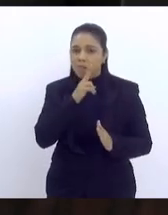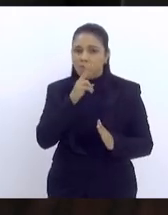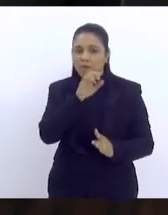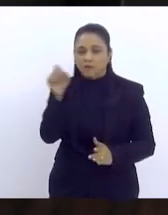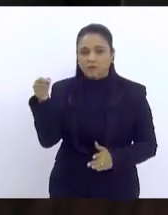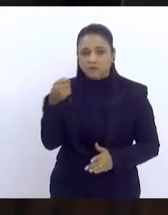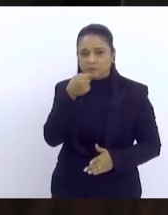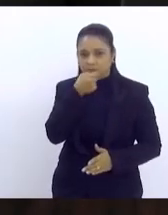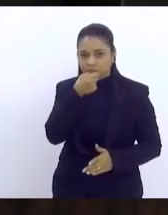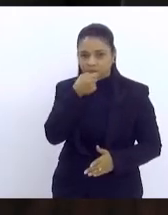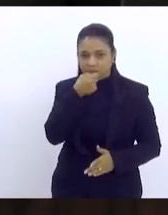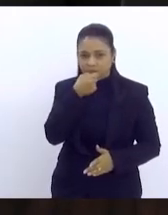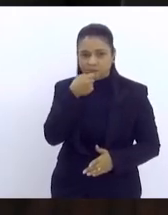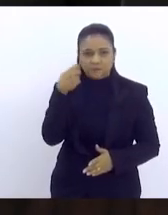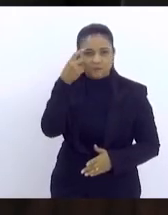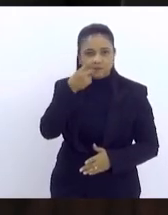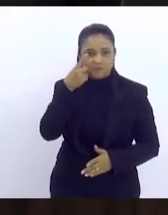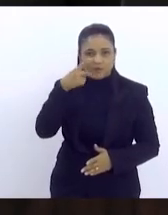deputado